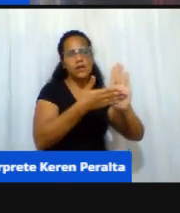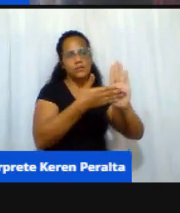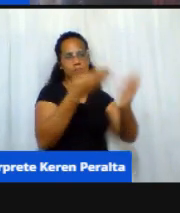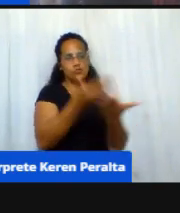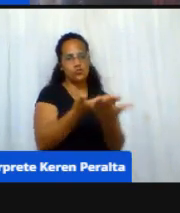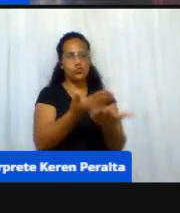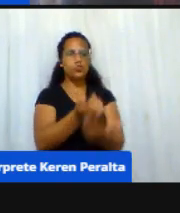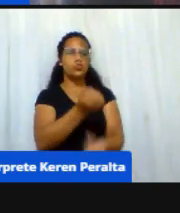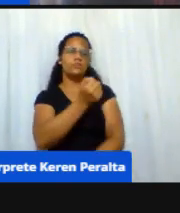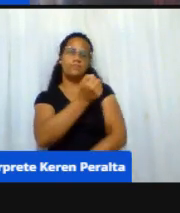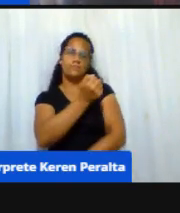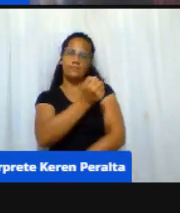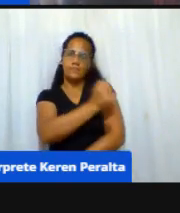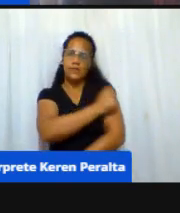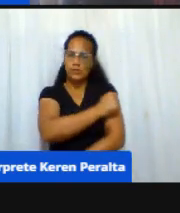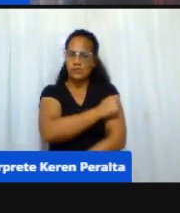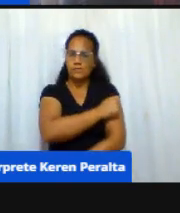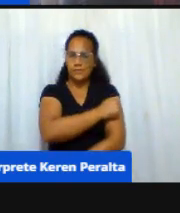sentido,